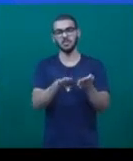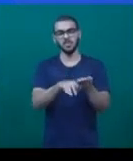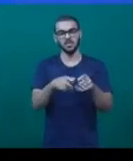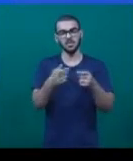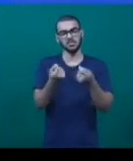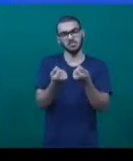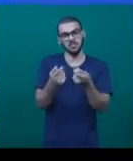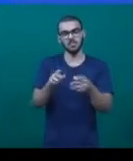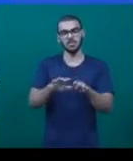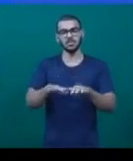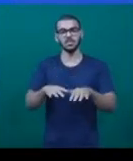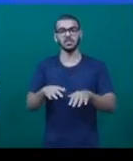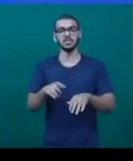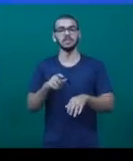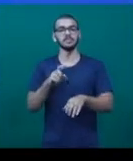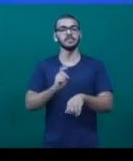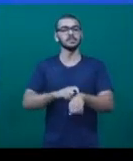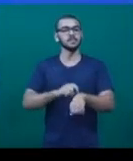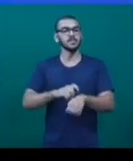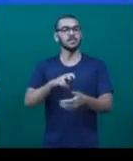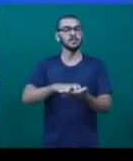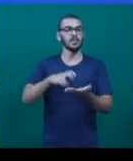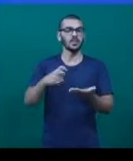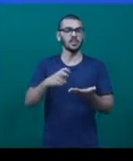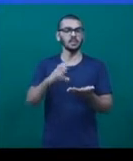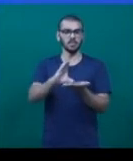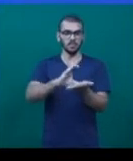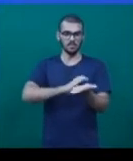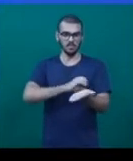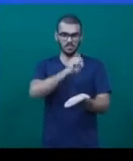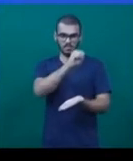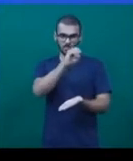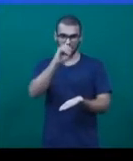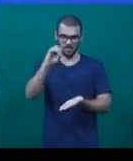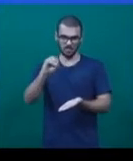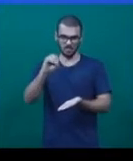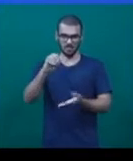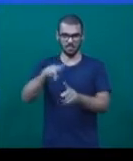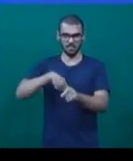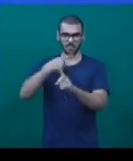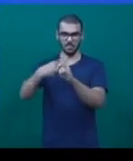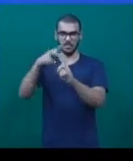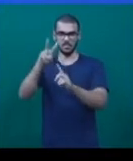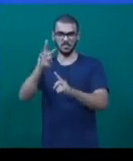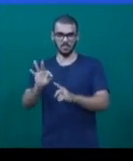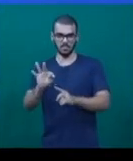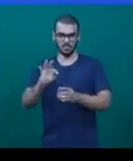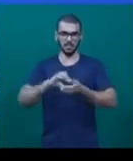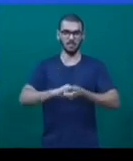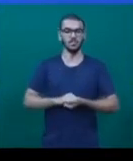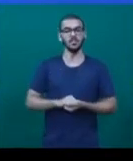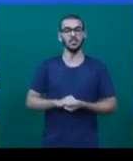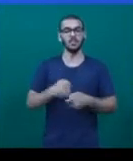O horário de trabalho é no período da manhã. A bolsa auxílio é de R$ 880,00, mais vale transporte. É necessário